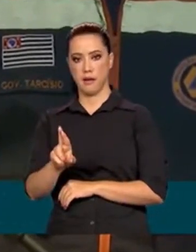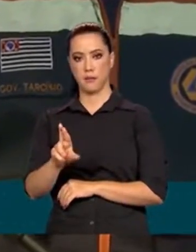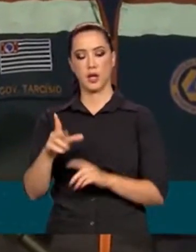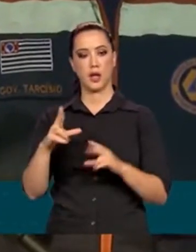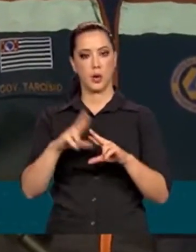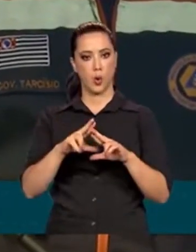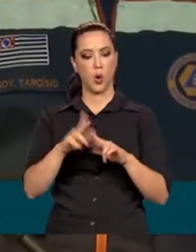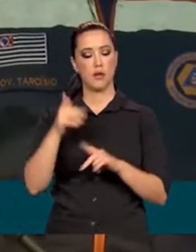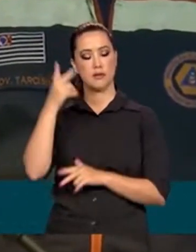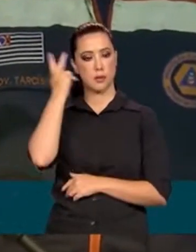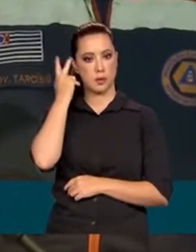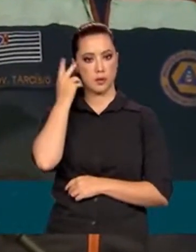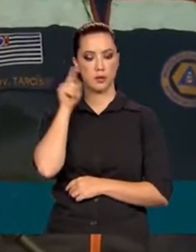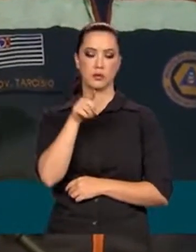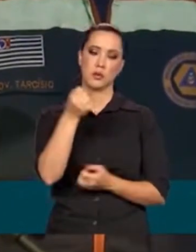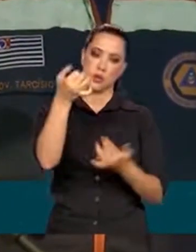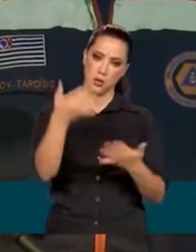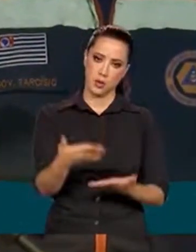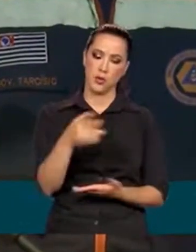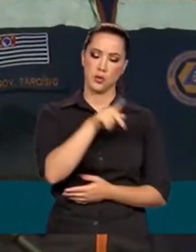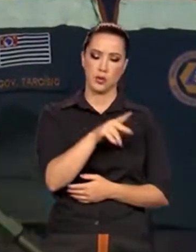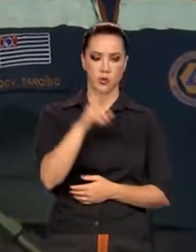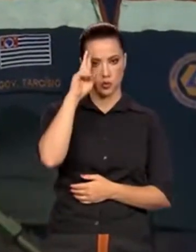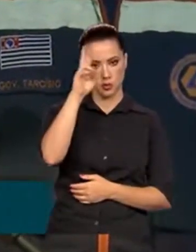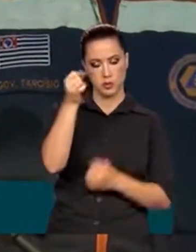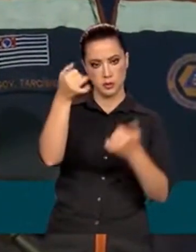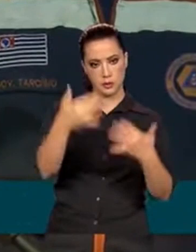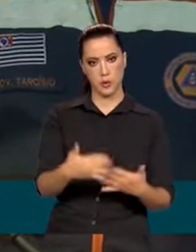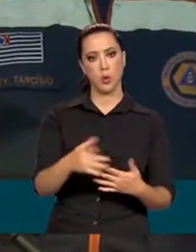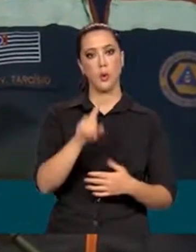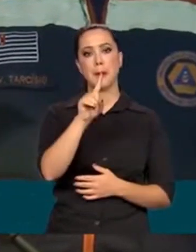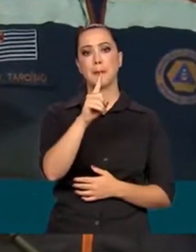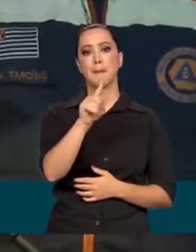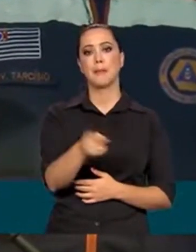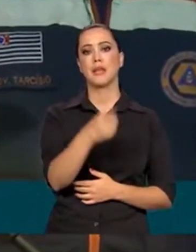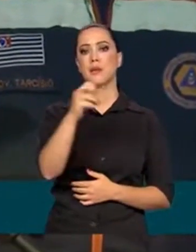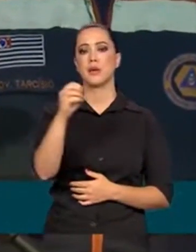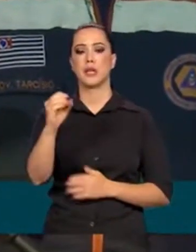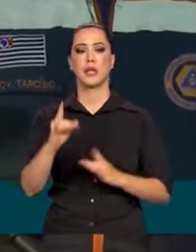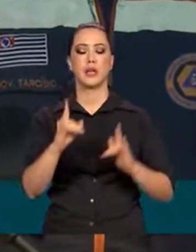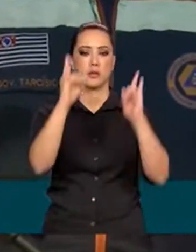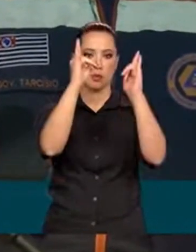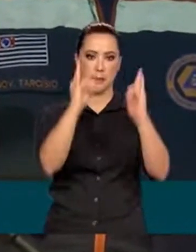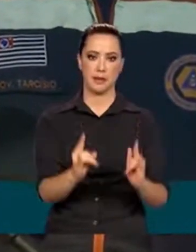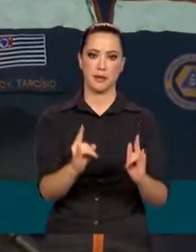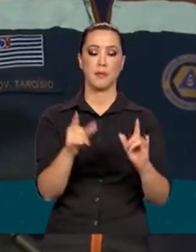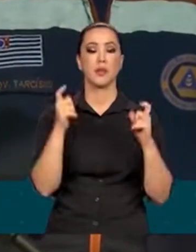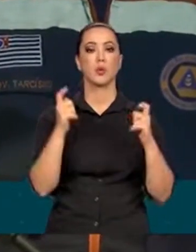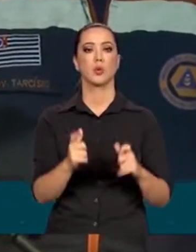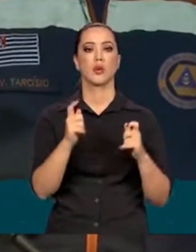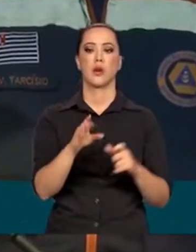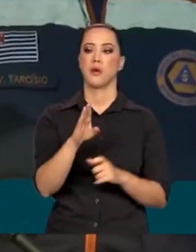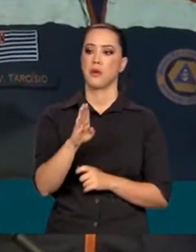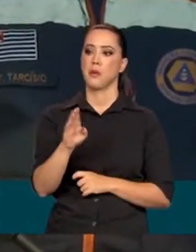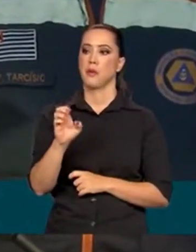O senhor falou, vice-presidente, a respeito de 1.500 apartamentos em Bertioga. Esses apartamentos seriam destinados de imediato